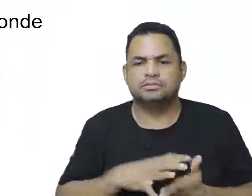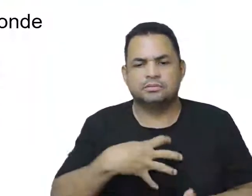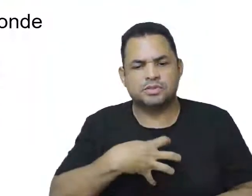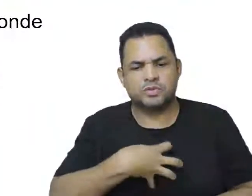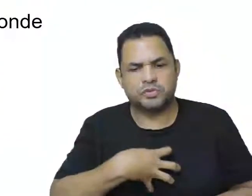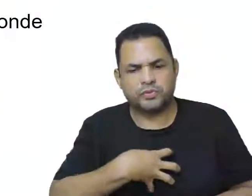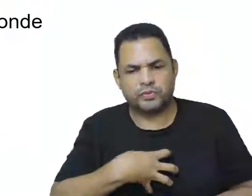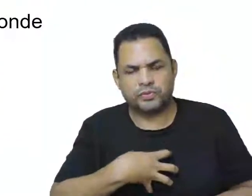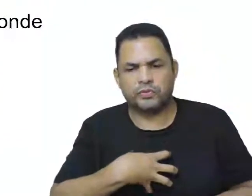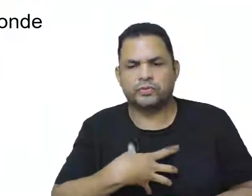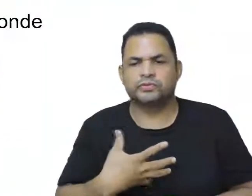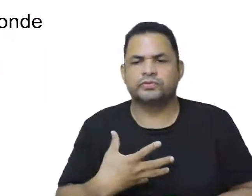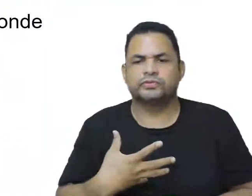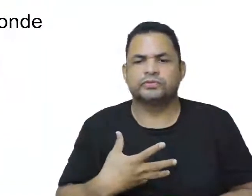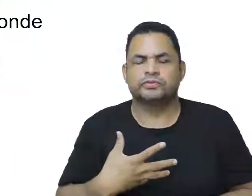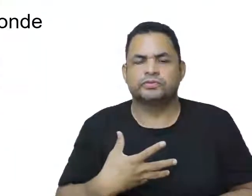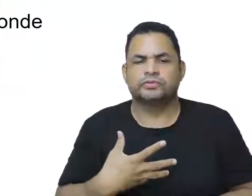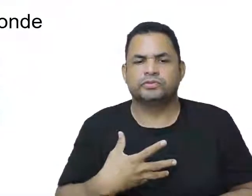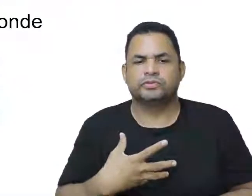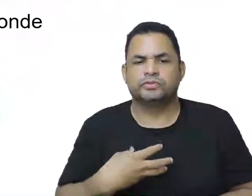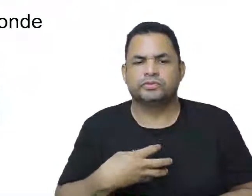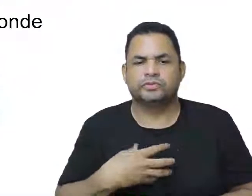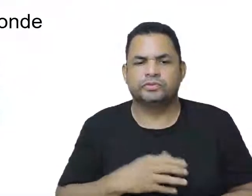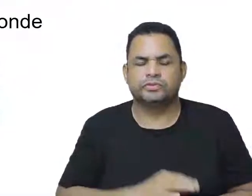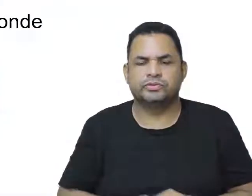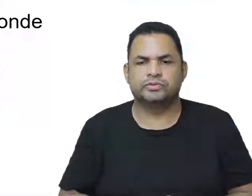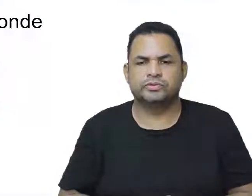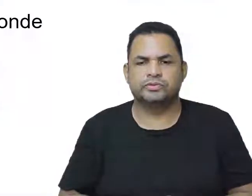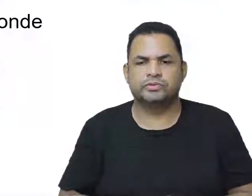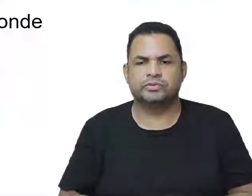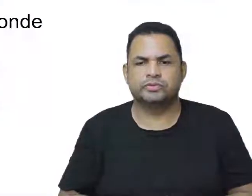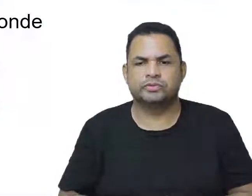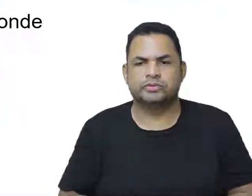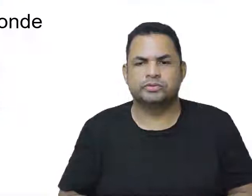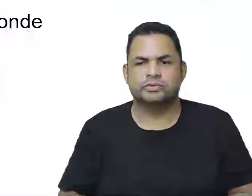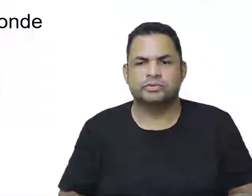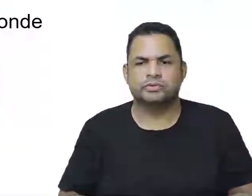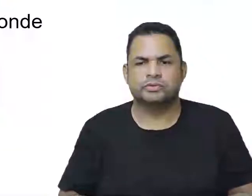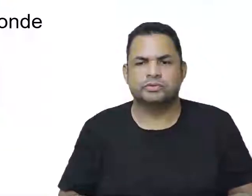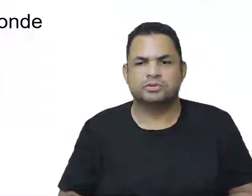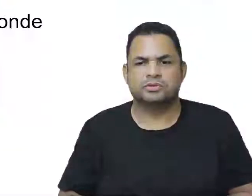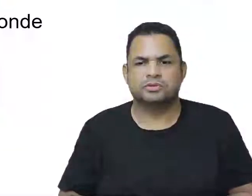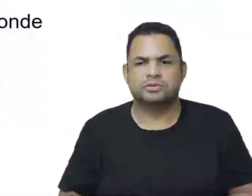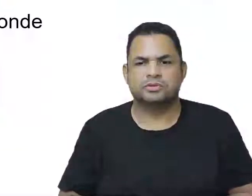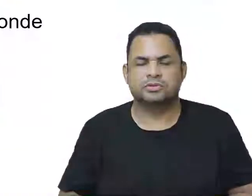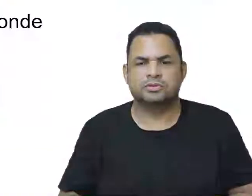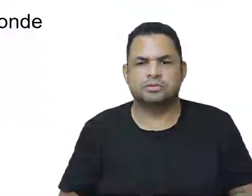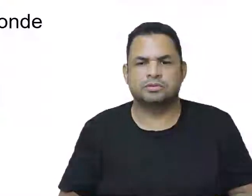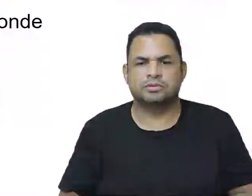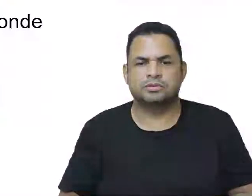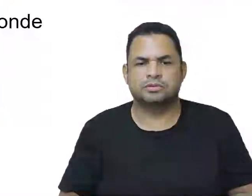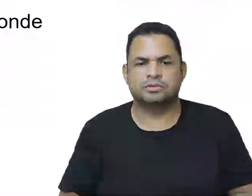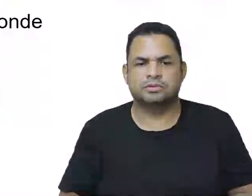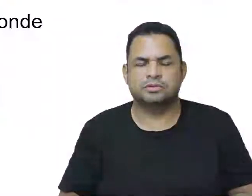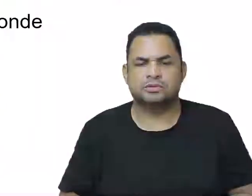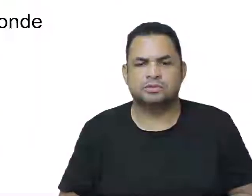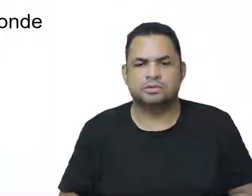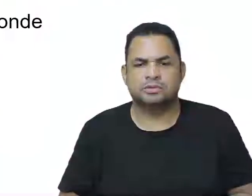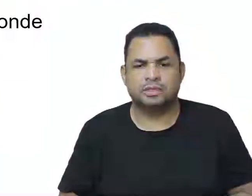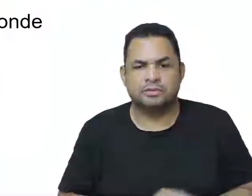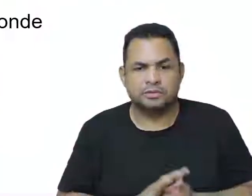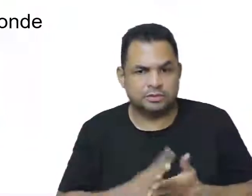sensores, no caso do epitélio do intestino, na absorção, enfim, tá? Então, só para vocês se situarem